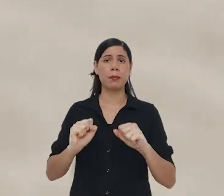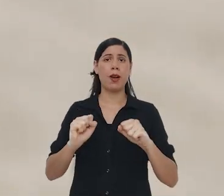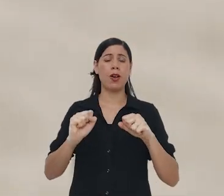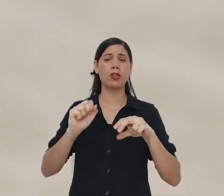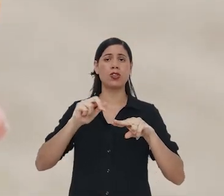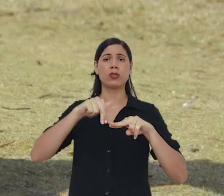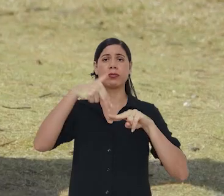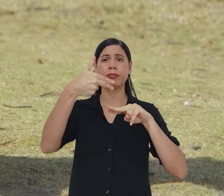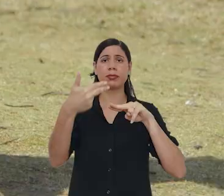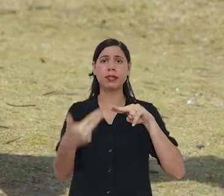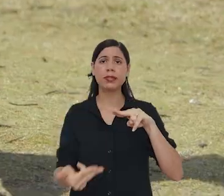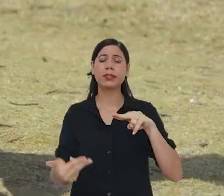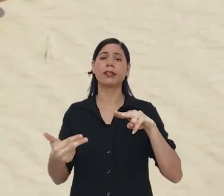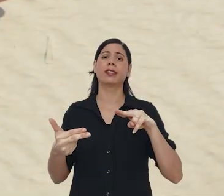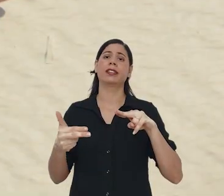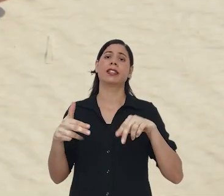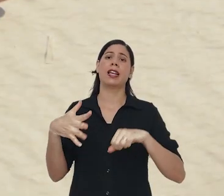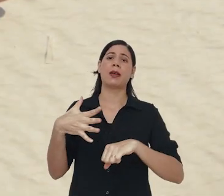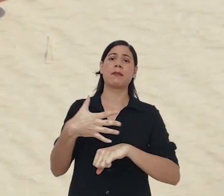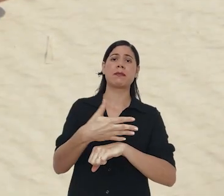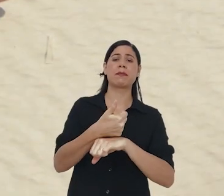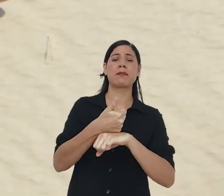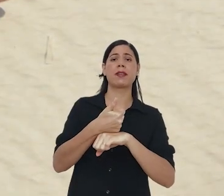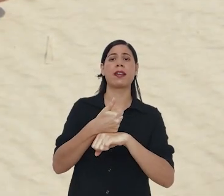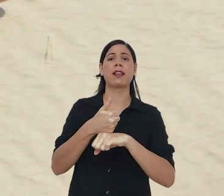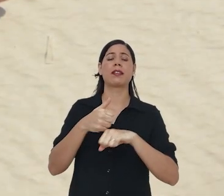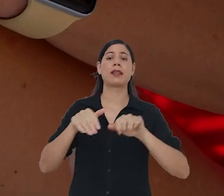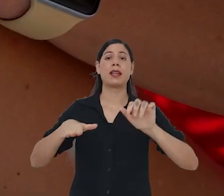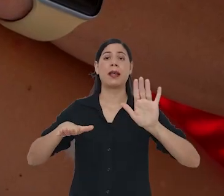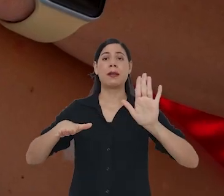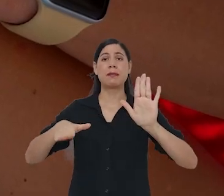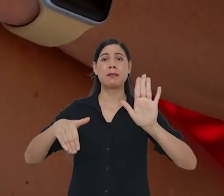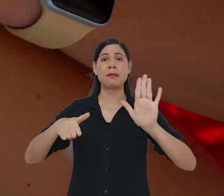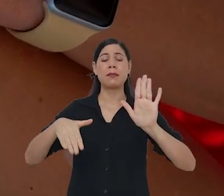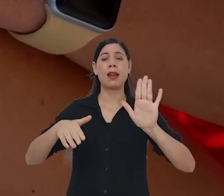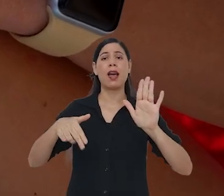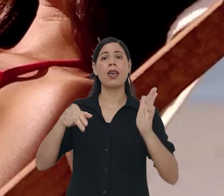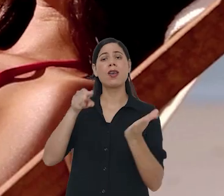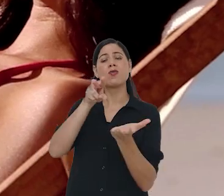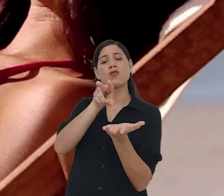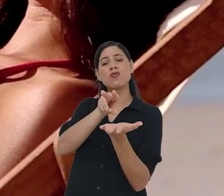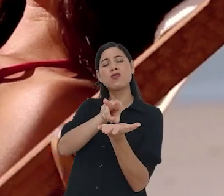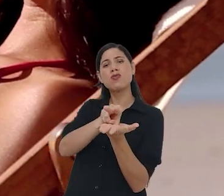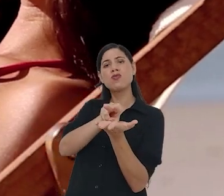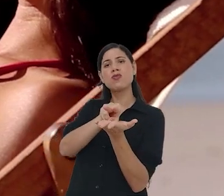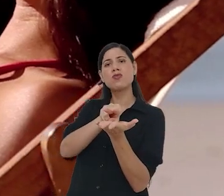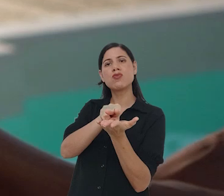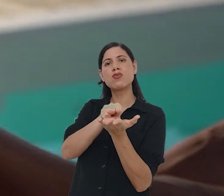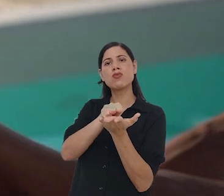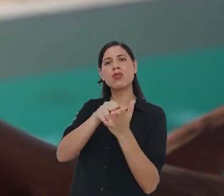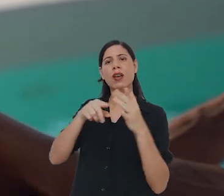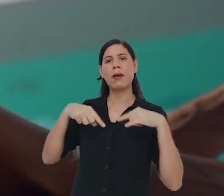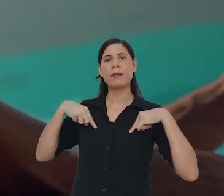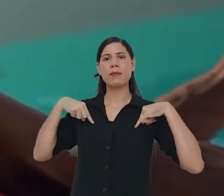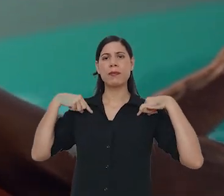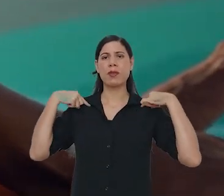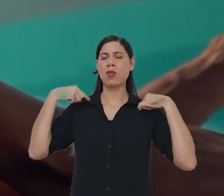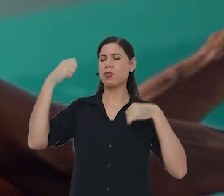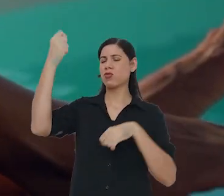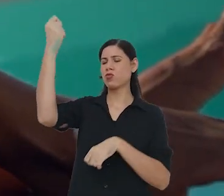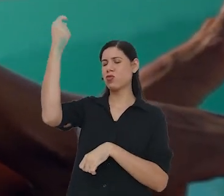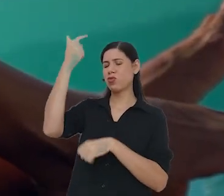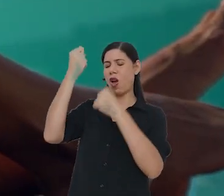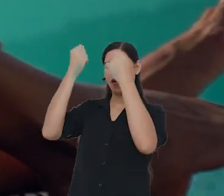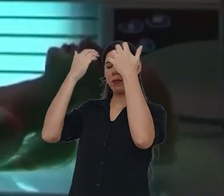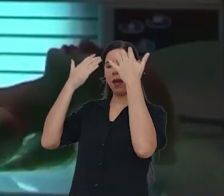Seja em um clube, no parque ou mesmo na praia. Se existe uma coisa que muita gente adora, é aquela marquinha de